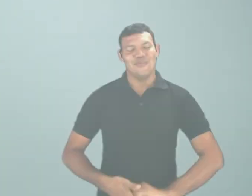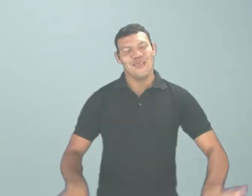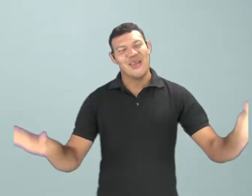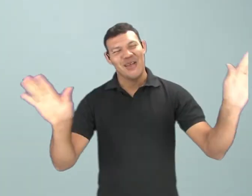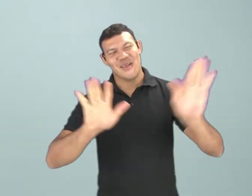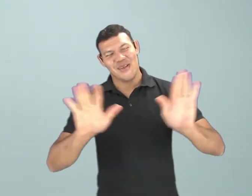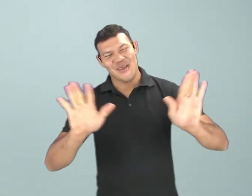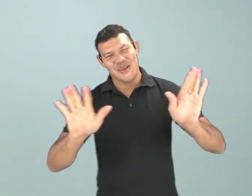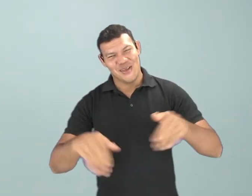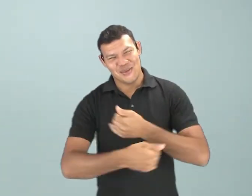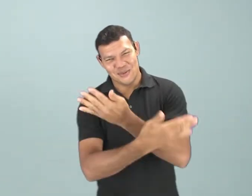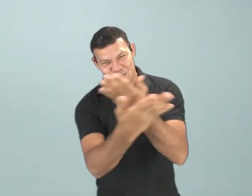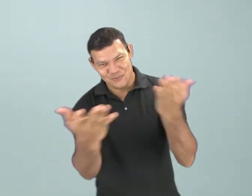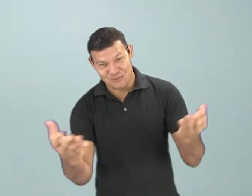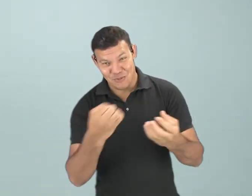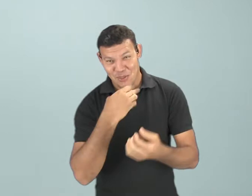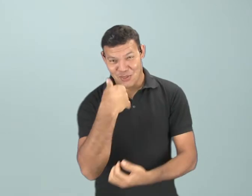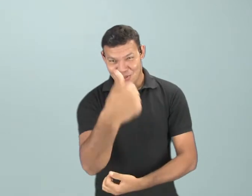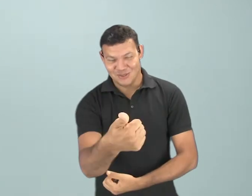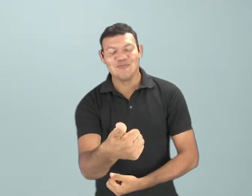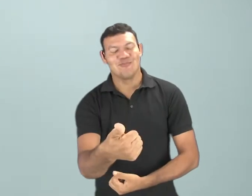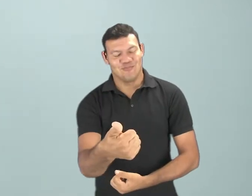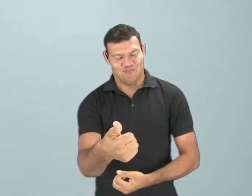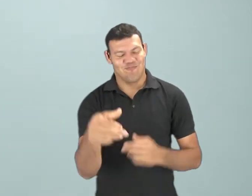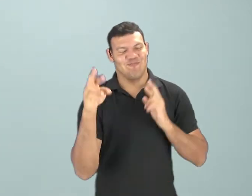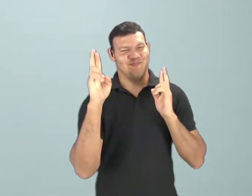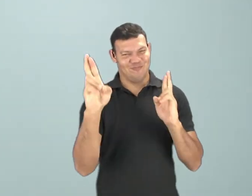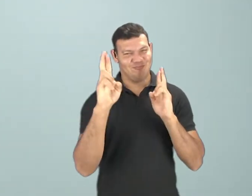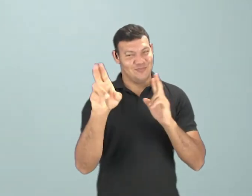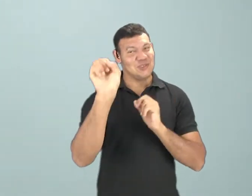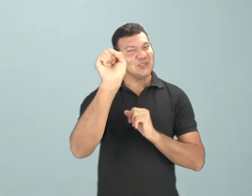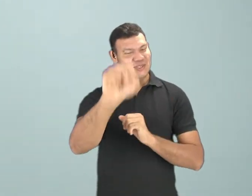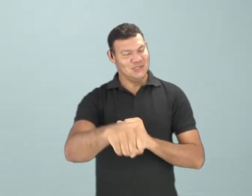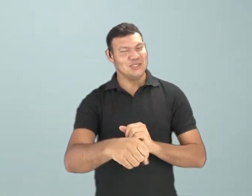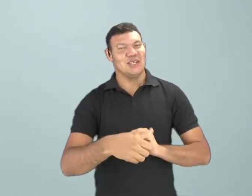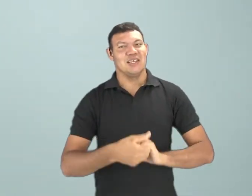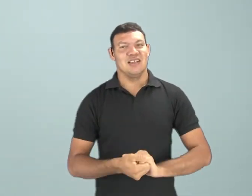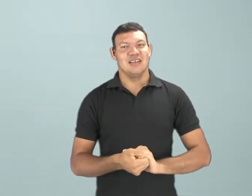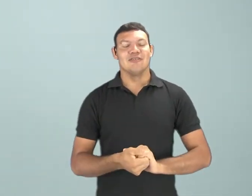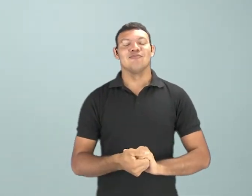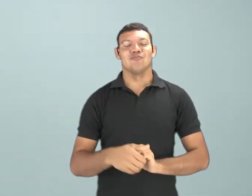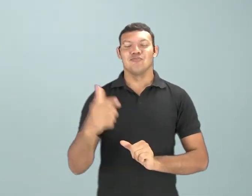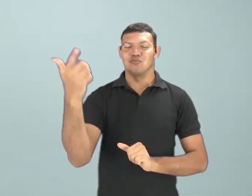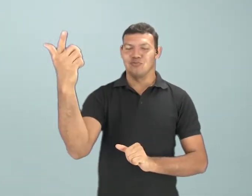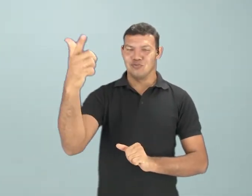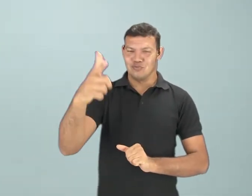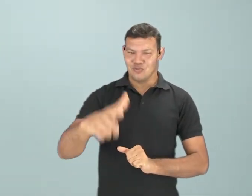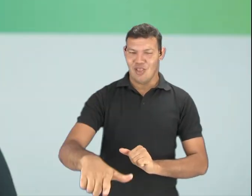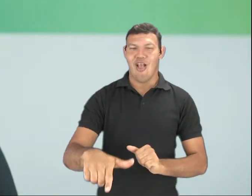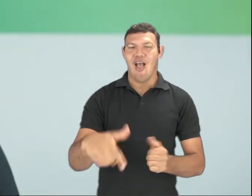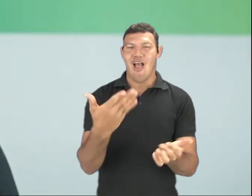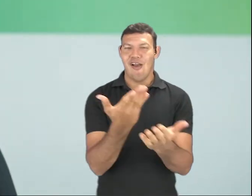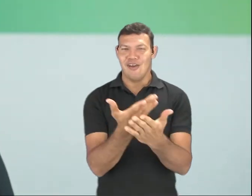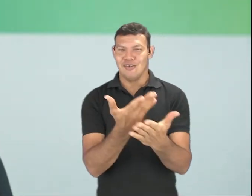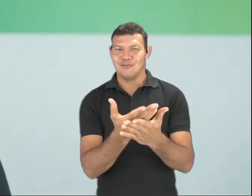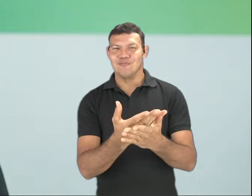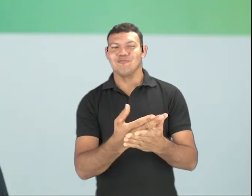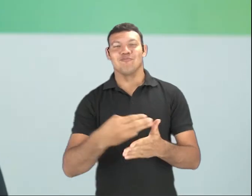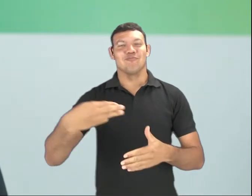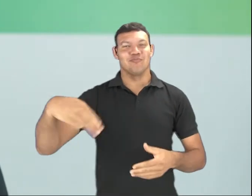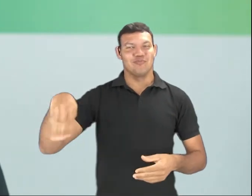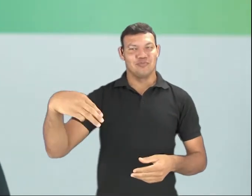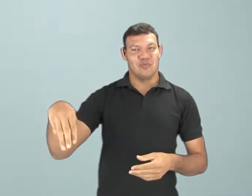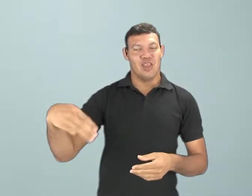o olá pessoal tudo bem eu espero que estejam todos bem nós vamos mais uma aula de matemática